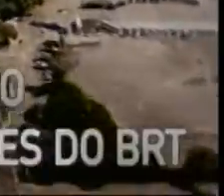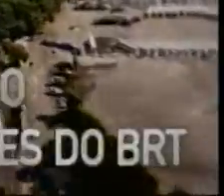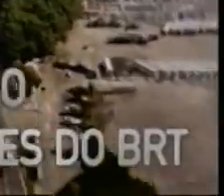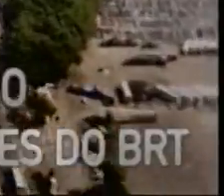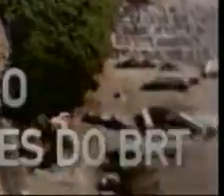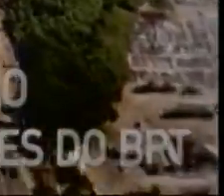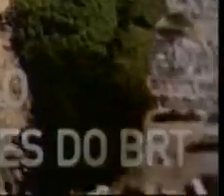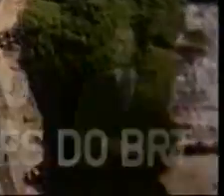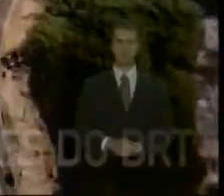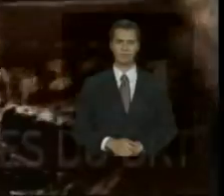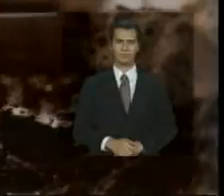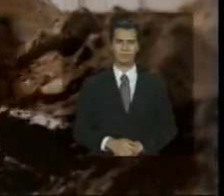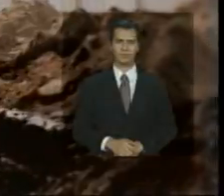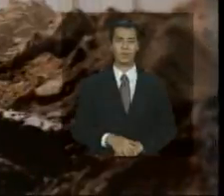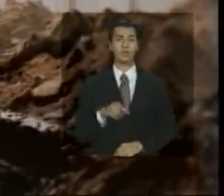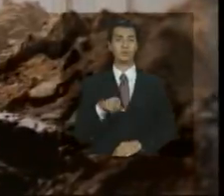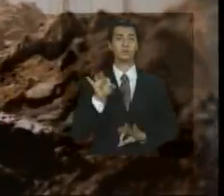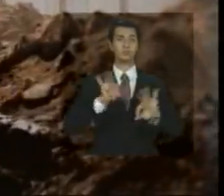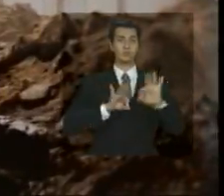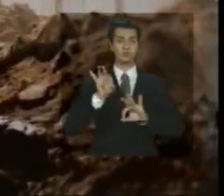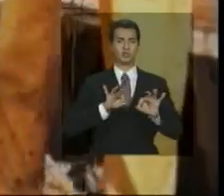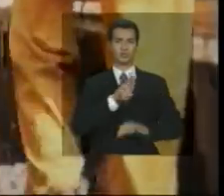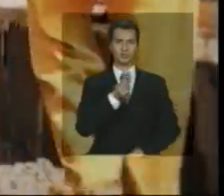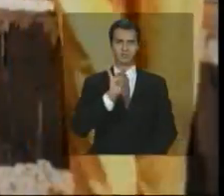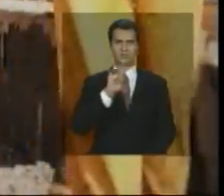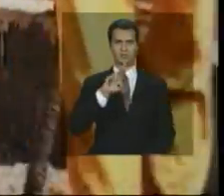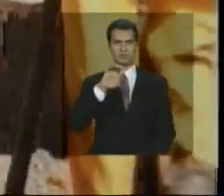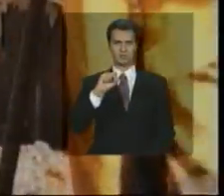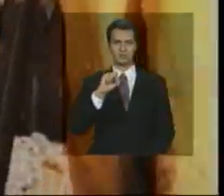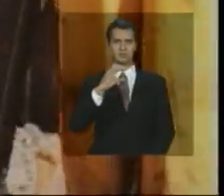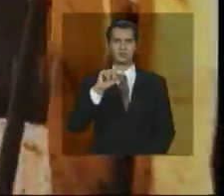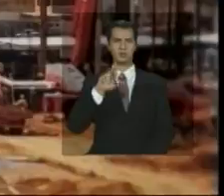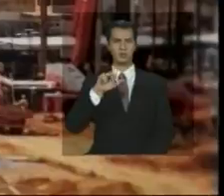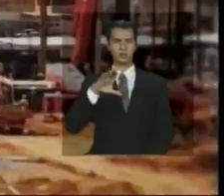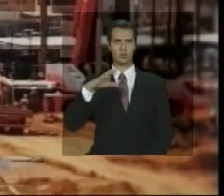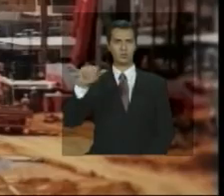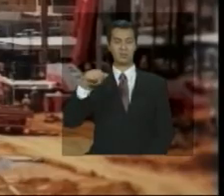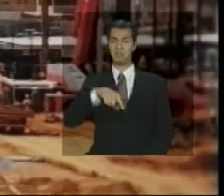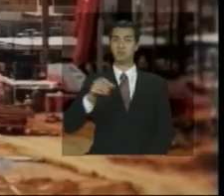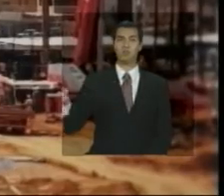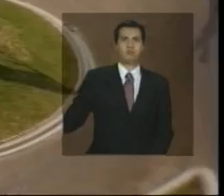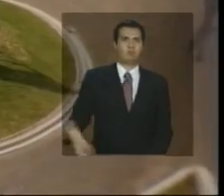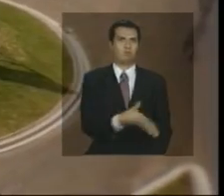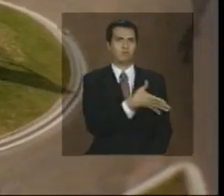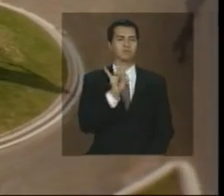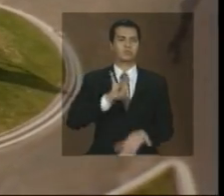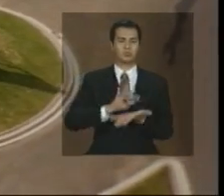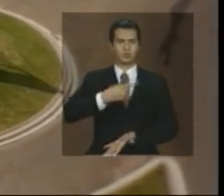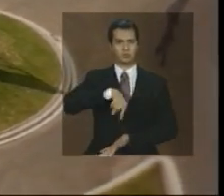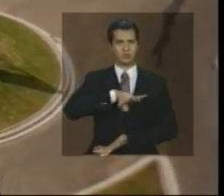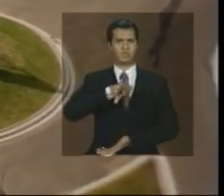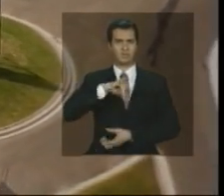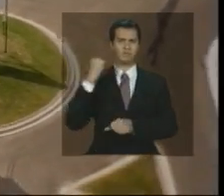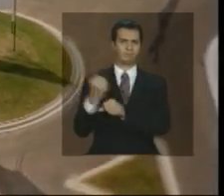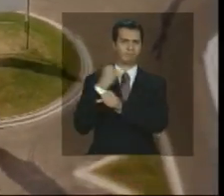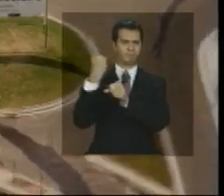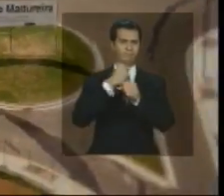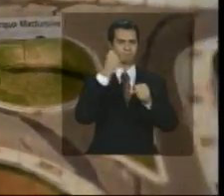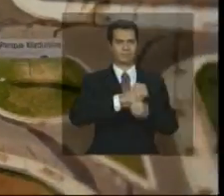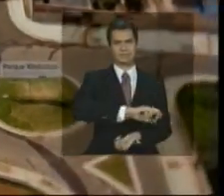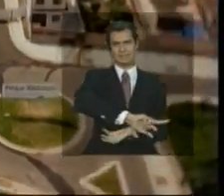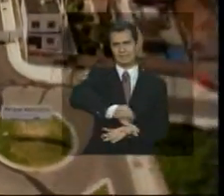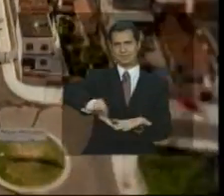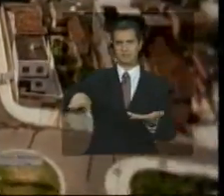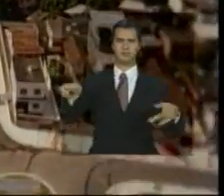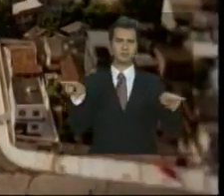O projeto Transcarioca, ele é um projeto revolucionário mesmo. A gente vai fazer urbanização. O parque se